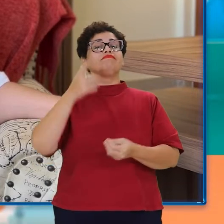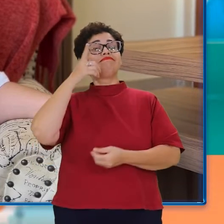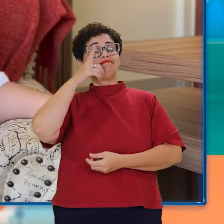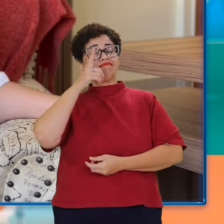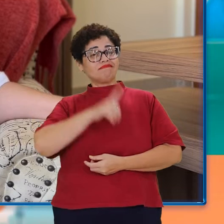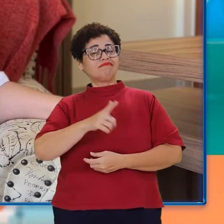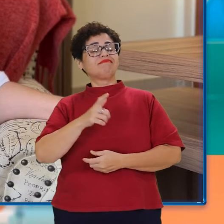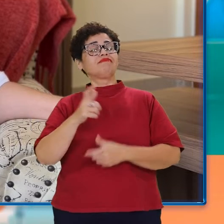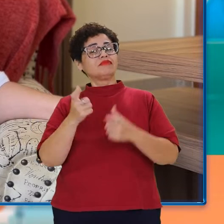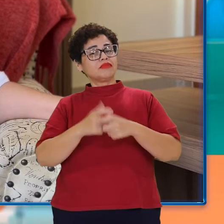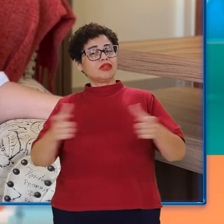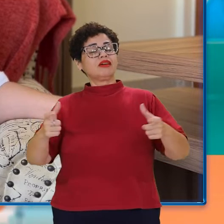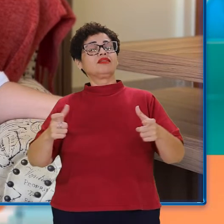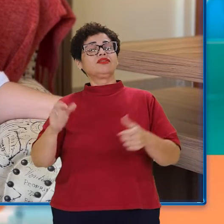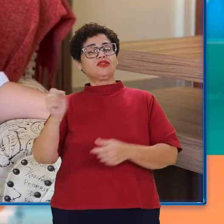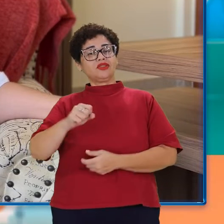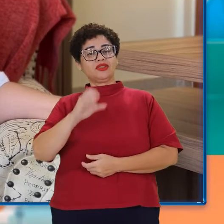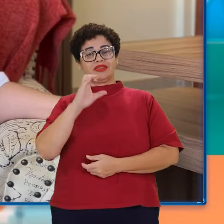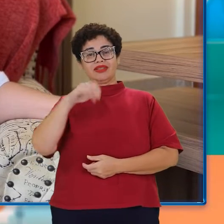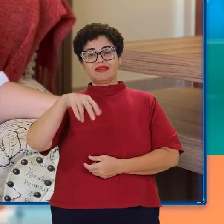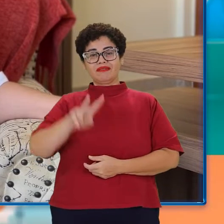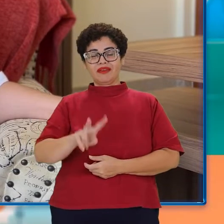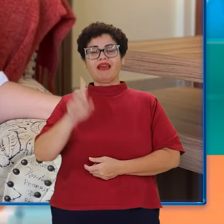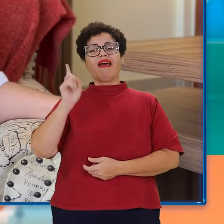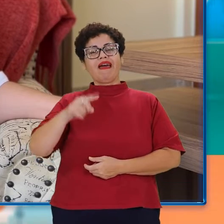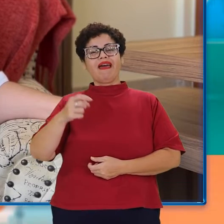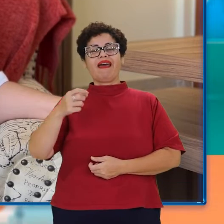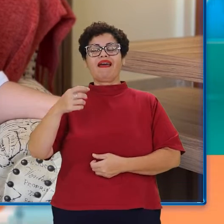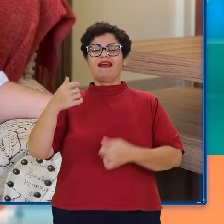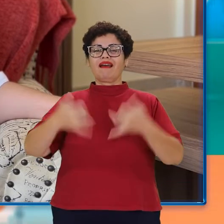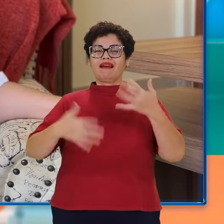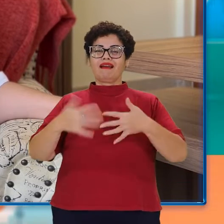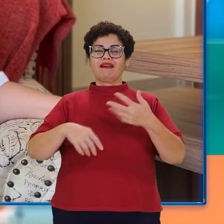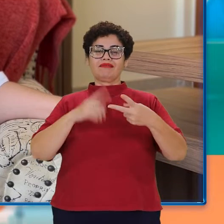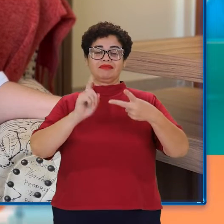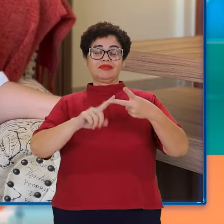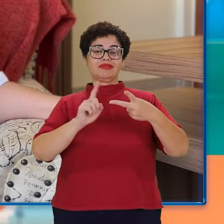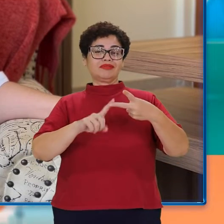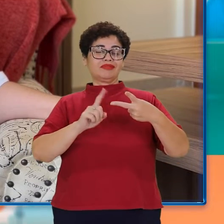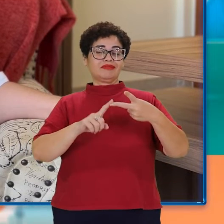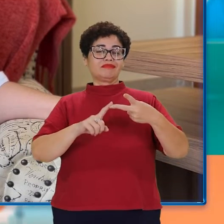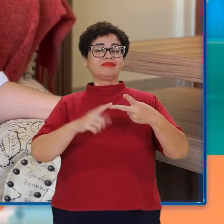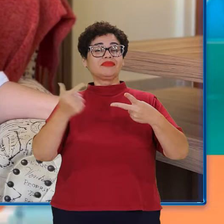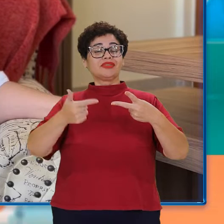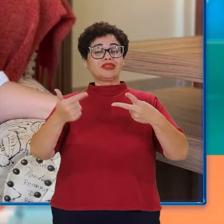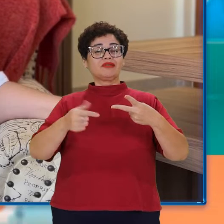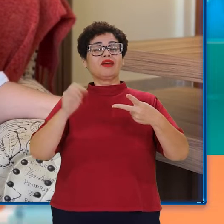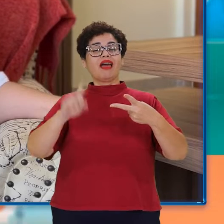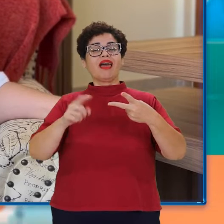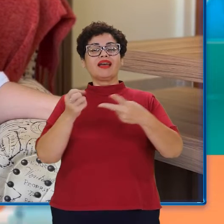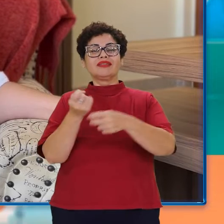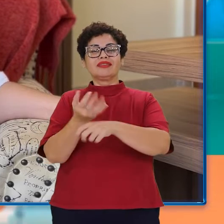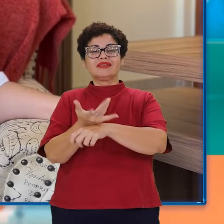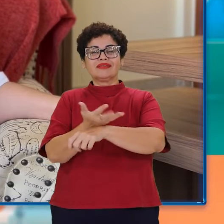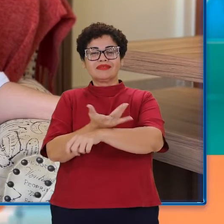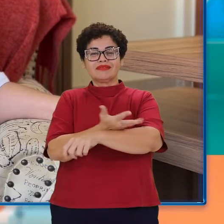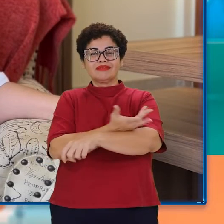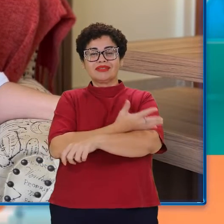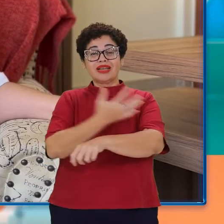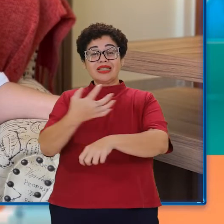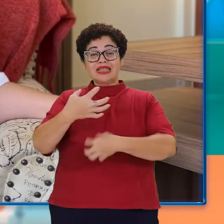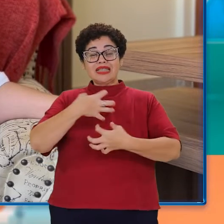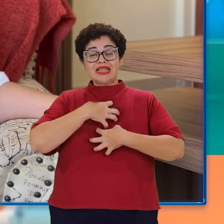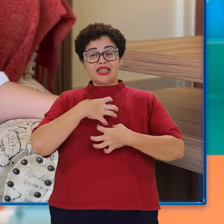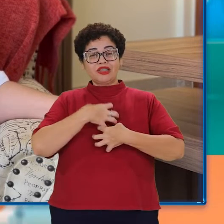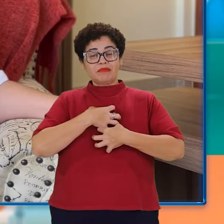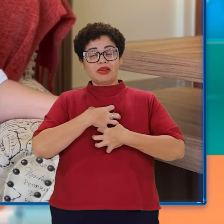o grande ganho, né, na minha opinião, da CNV é essa abordagem do segundo elemento, que é justamente o